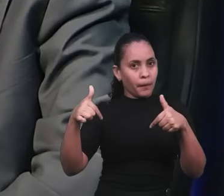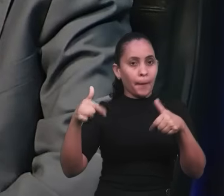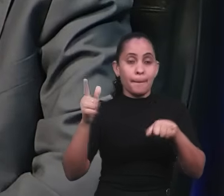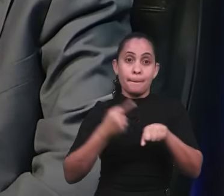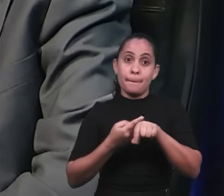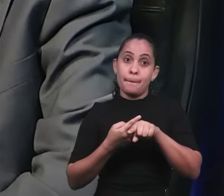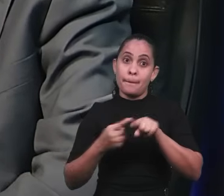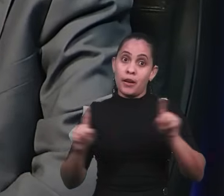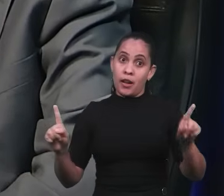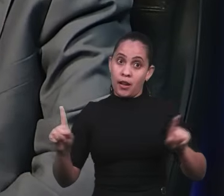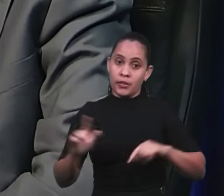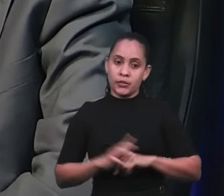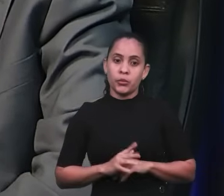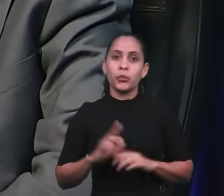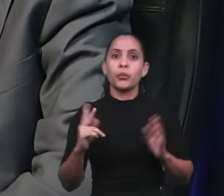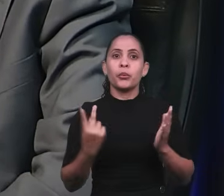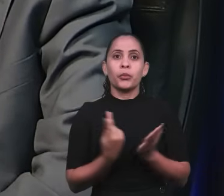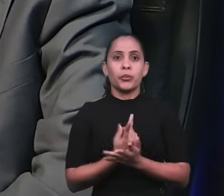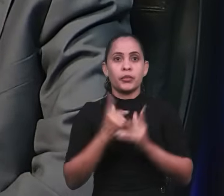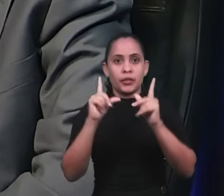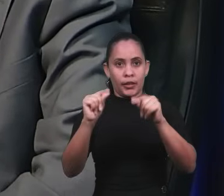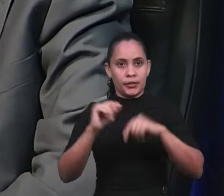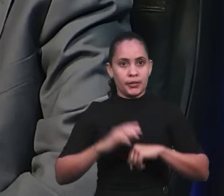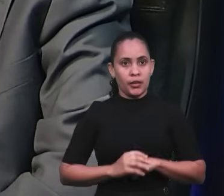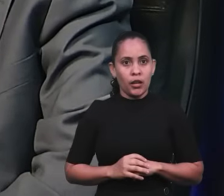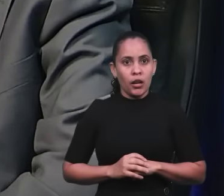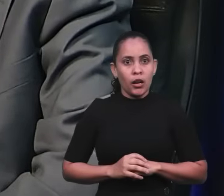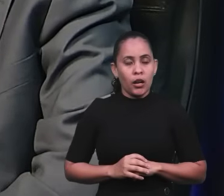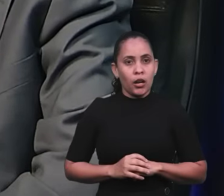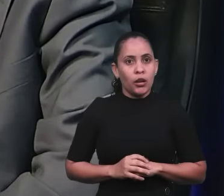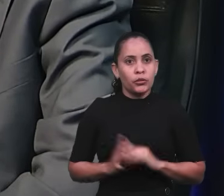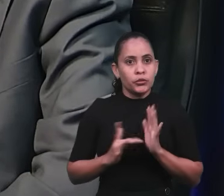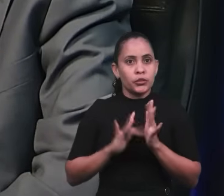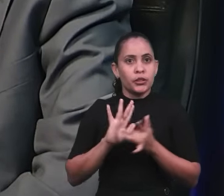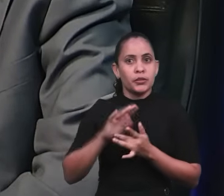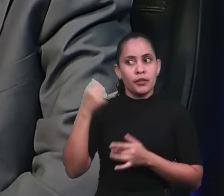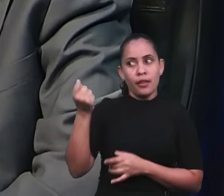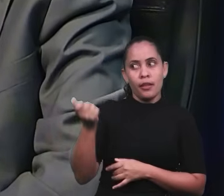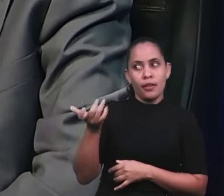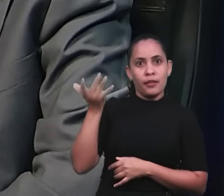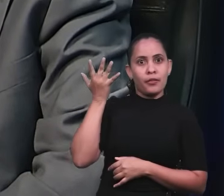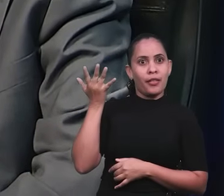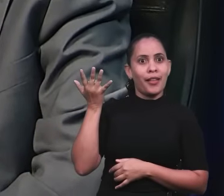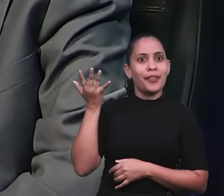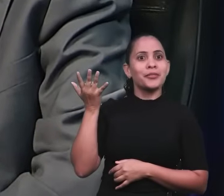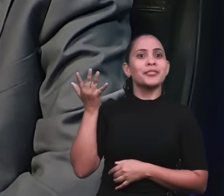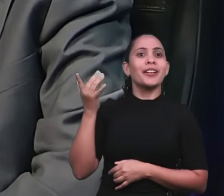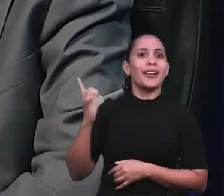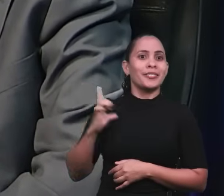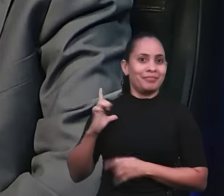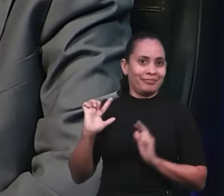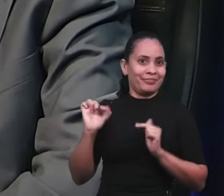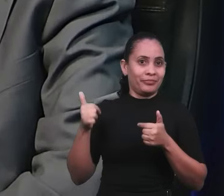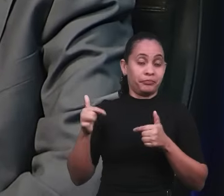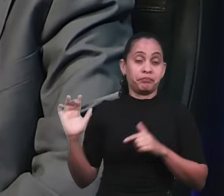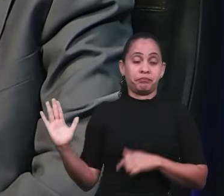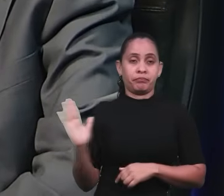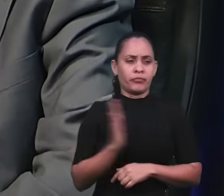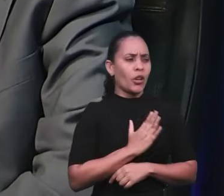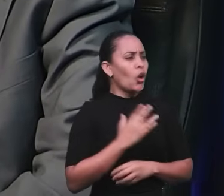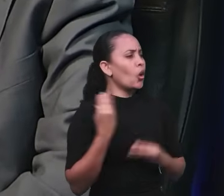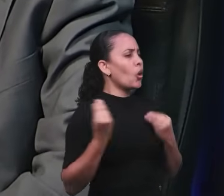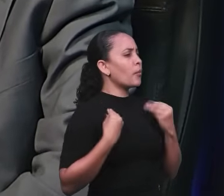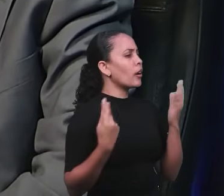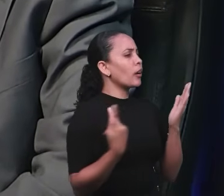o ato, assim, para que nós e os ouvintes possam entender bem, como é exatamente o